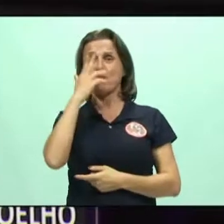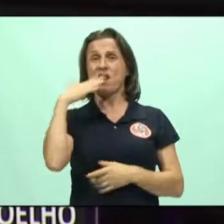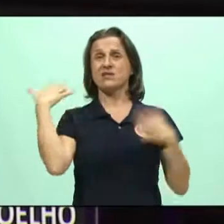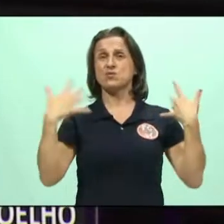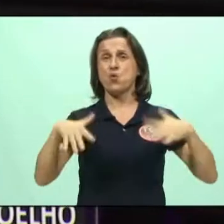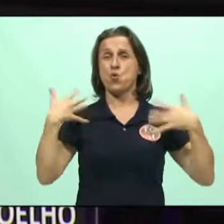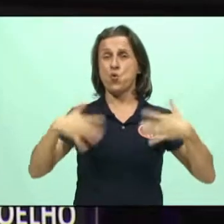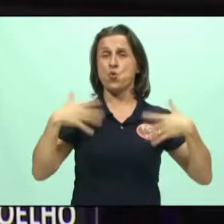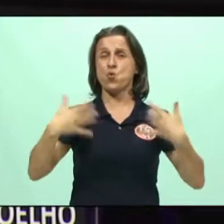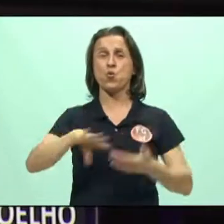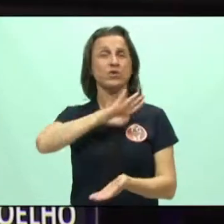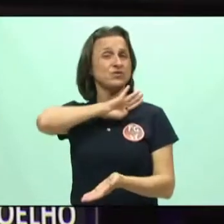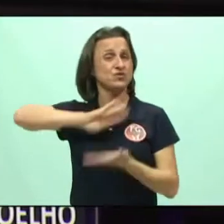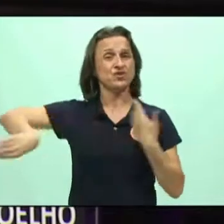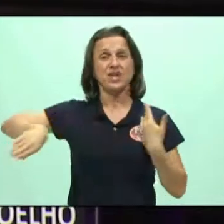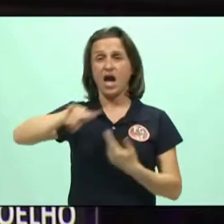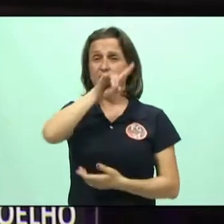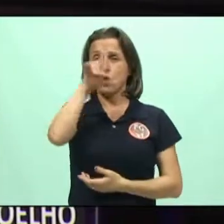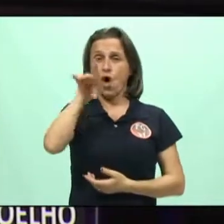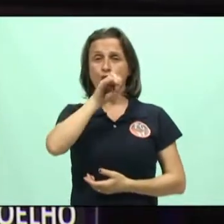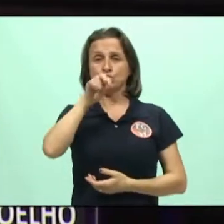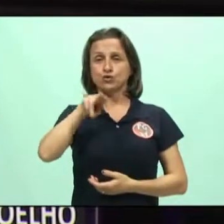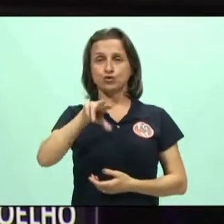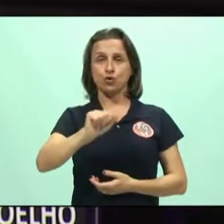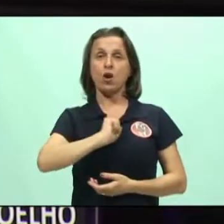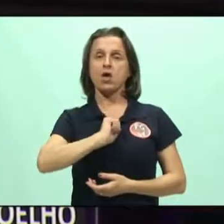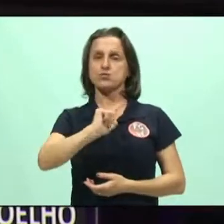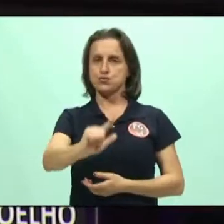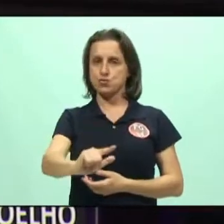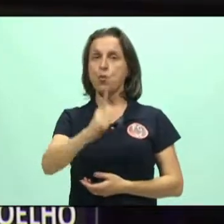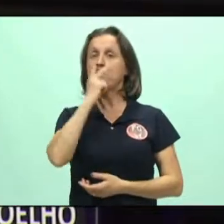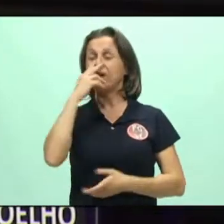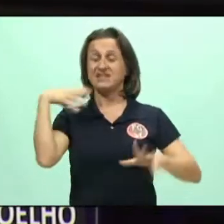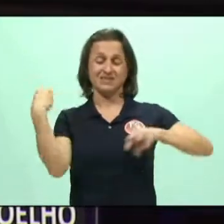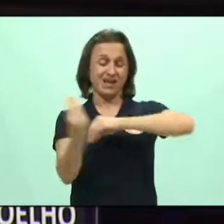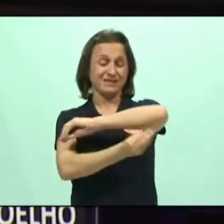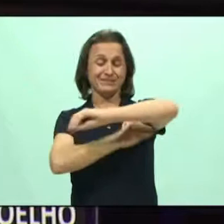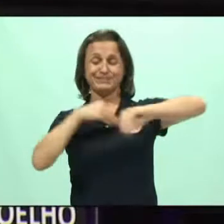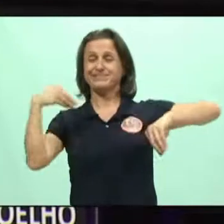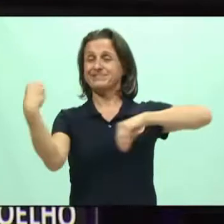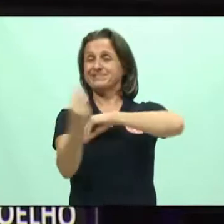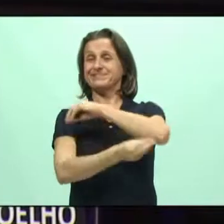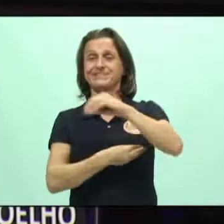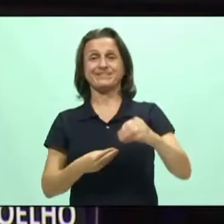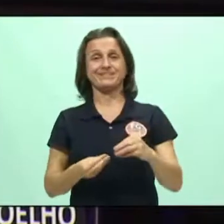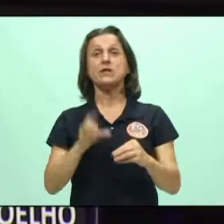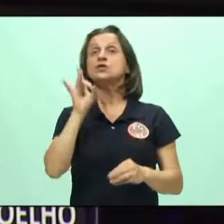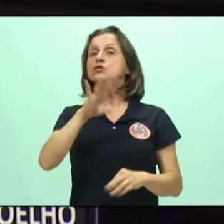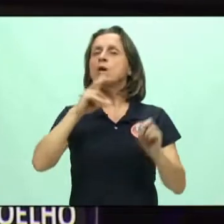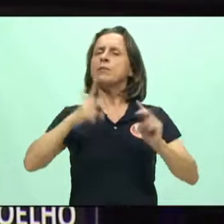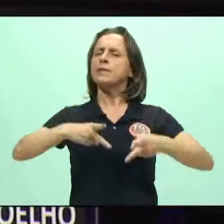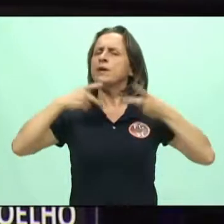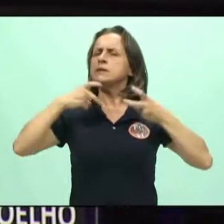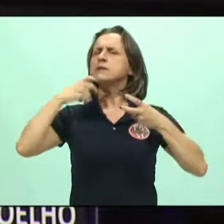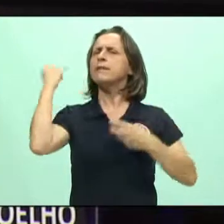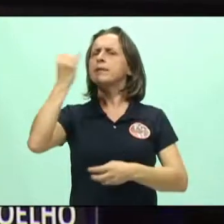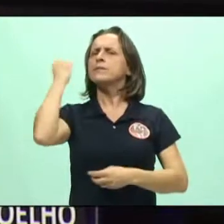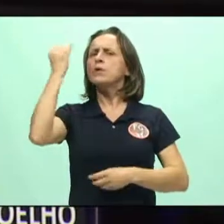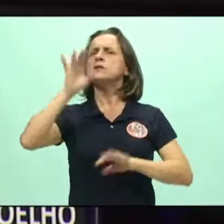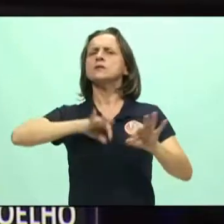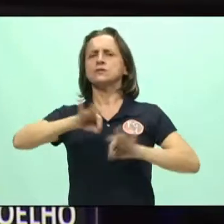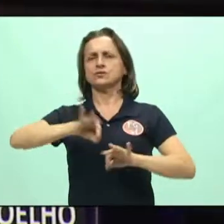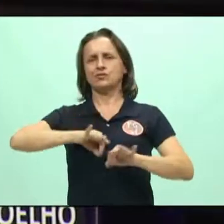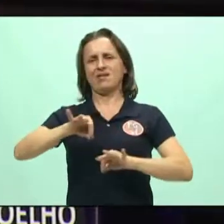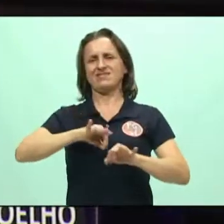sem a zona azul tá tá um caos Então é só para ver a importância que tem de organizar é claro que